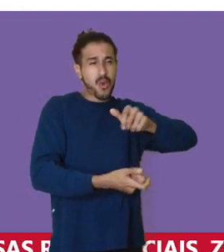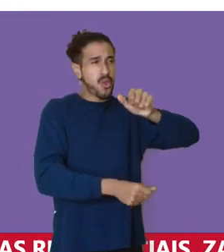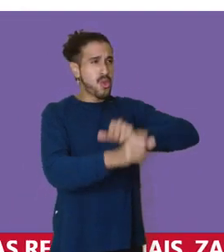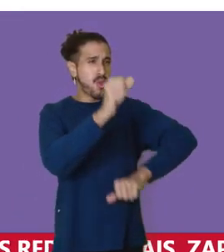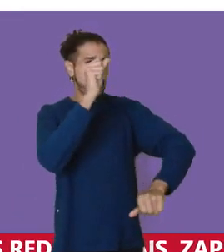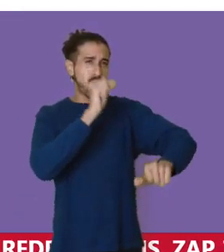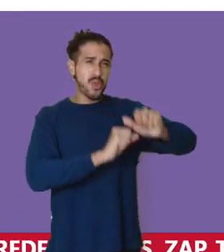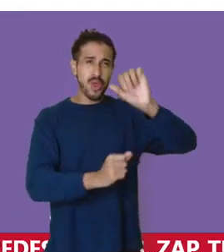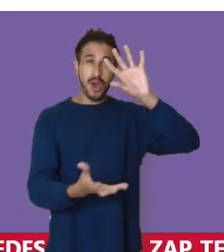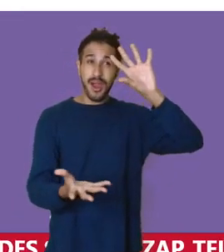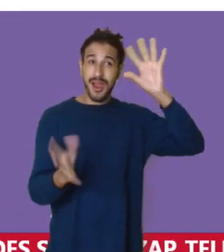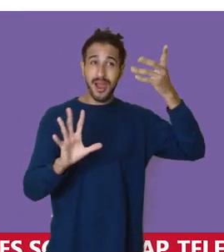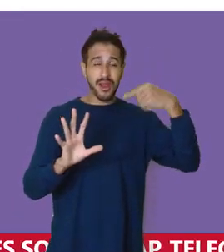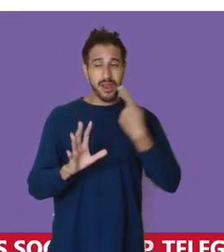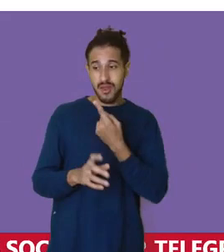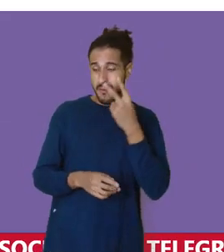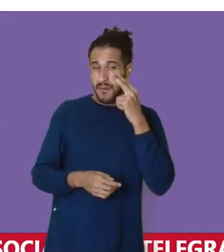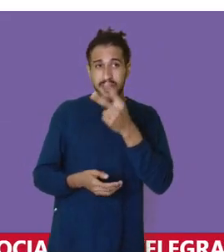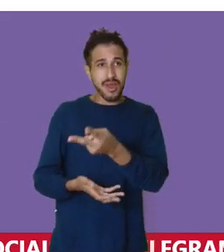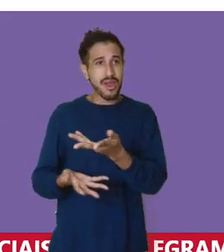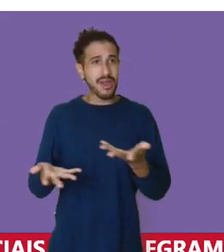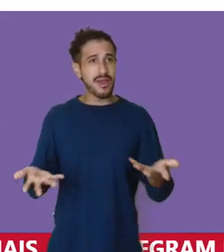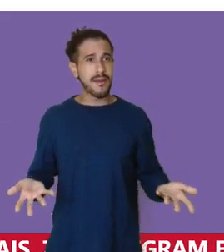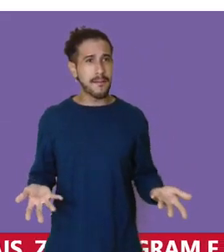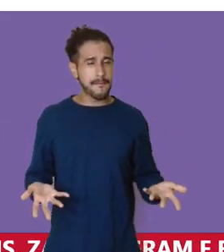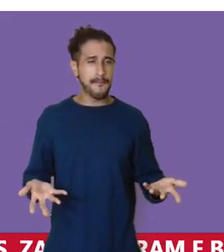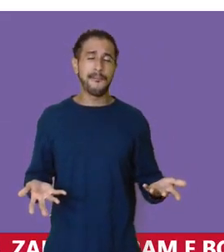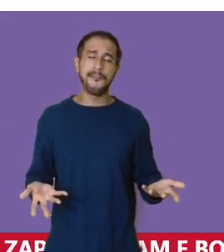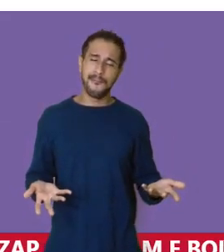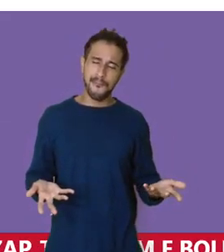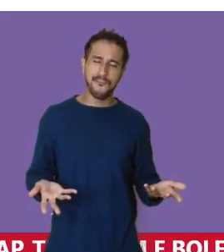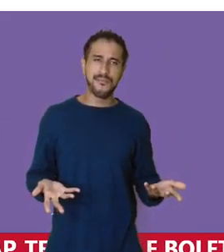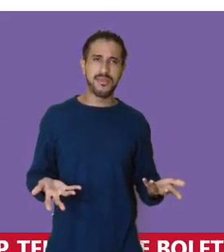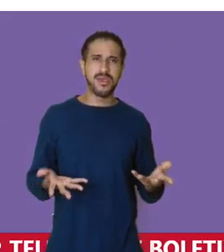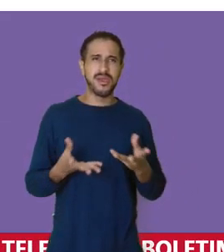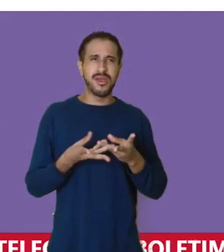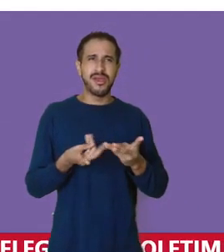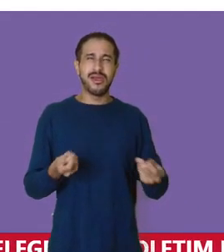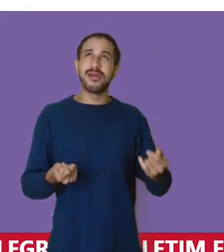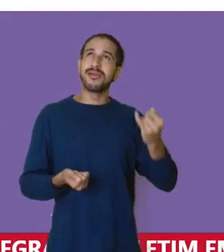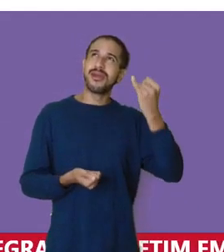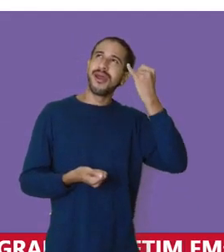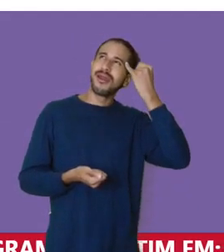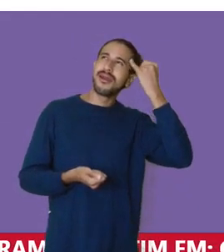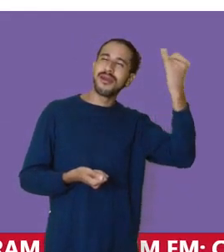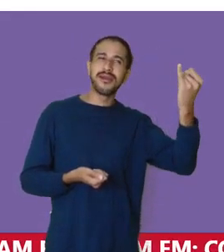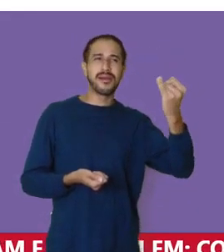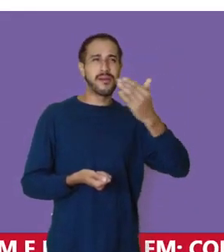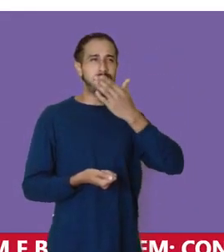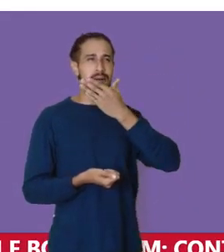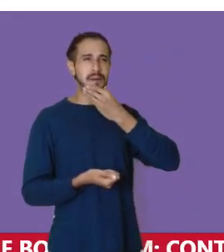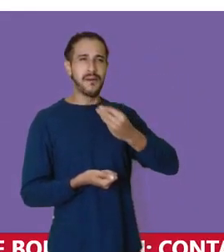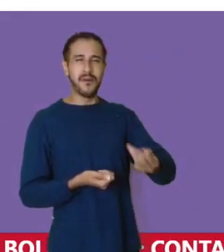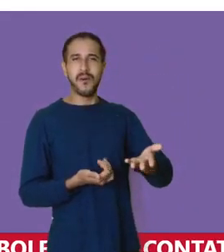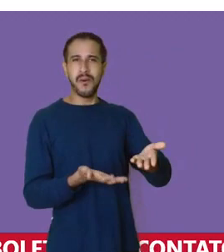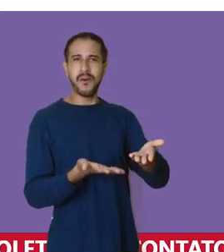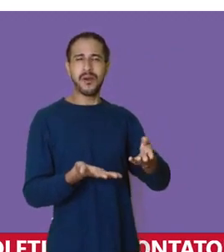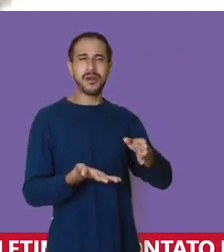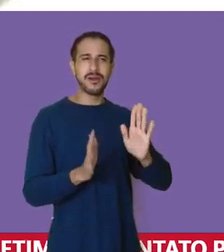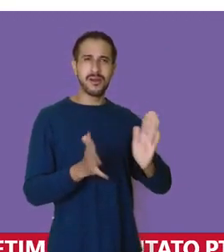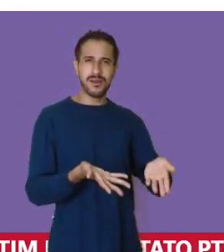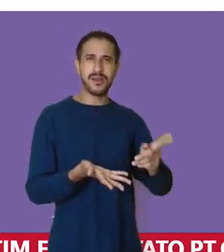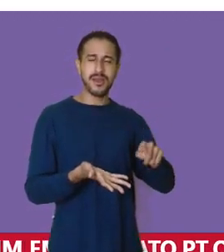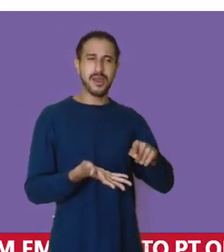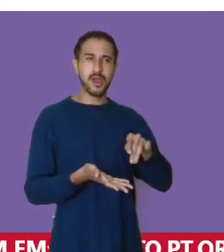climáticas irreversíveis que a gente está vendo. Né? Então, a derrocada desse ideário de masculinidade, que por si só